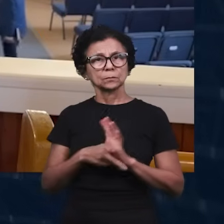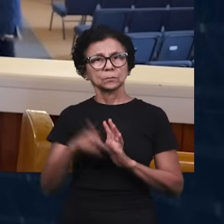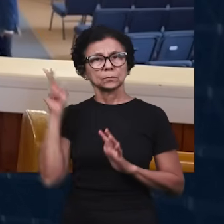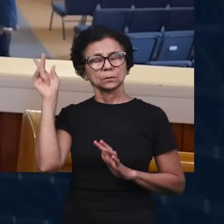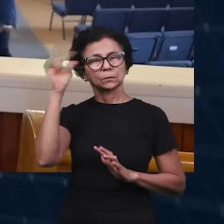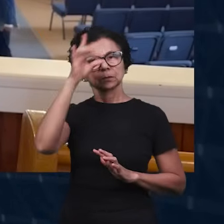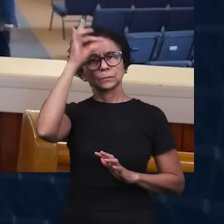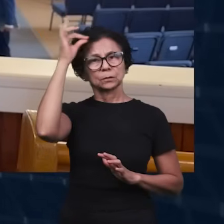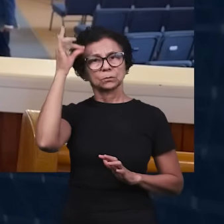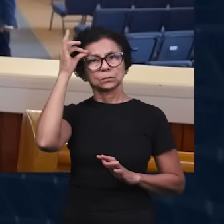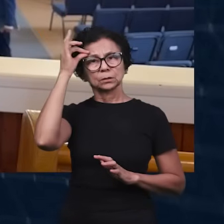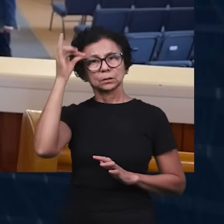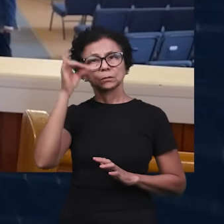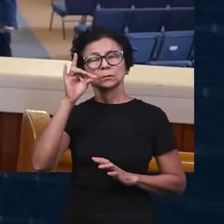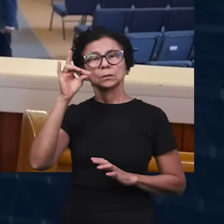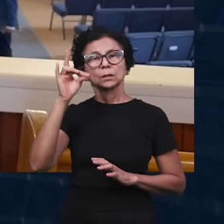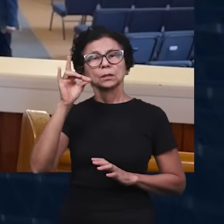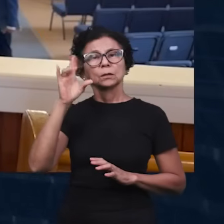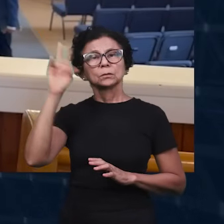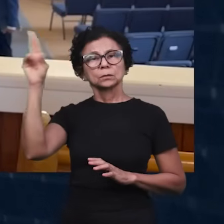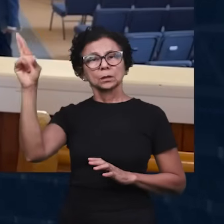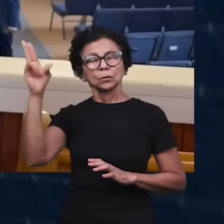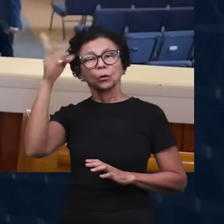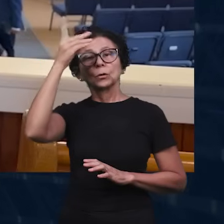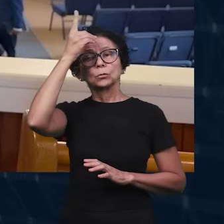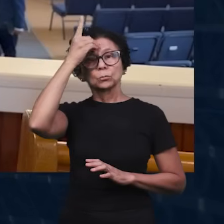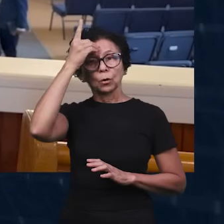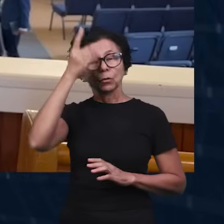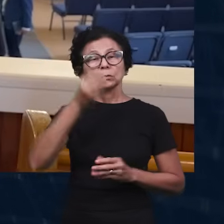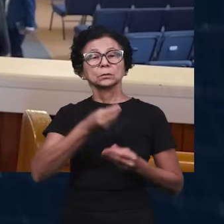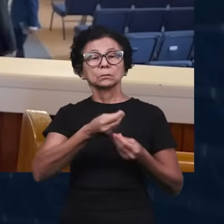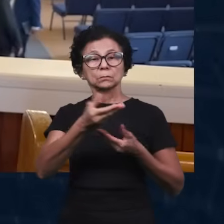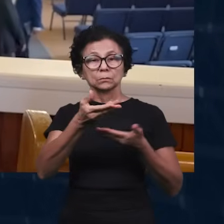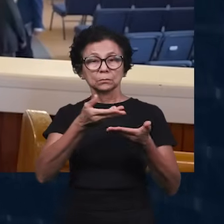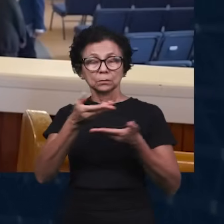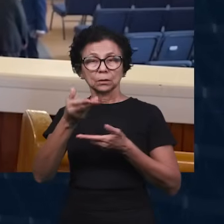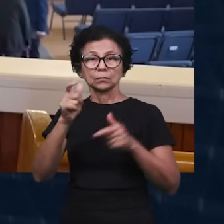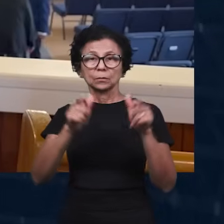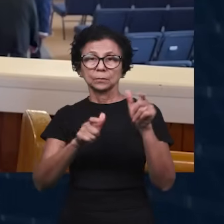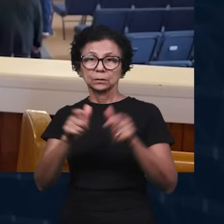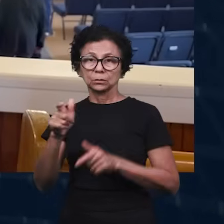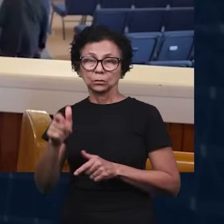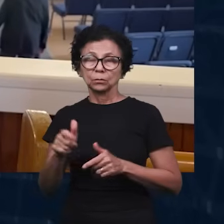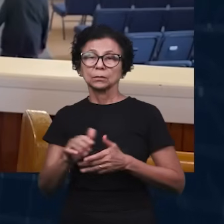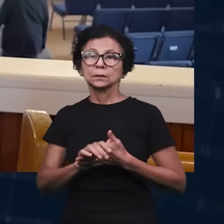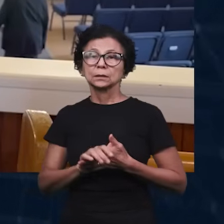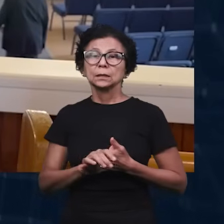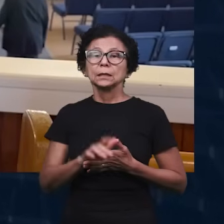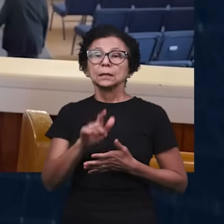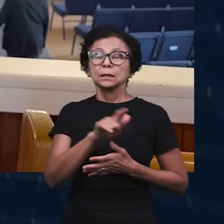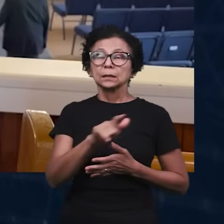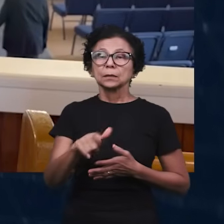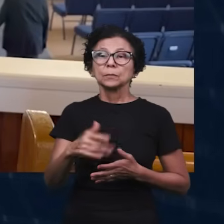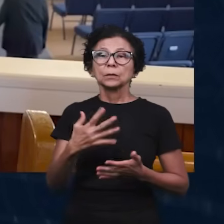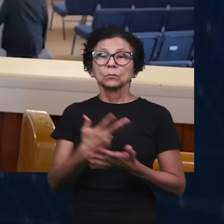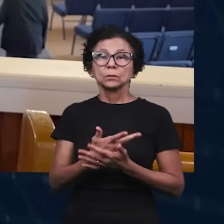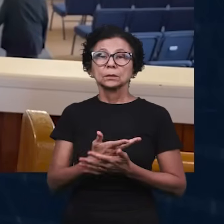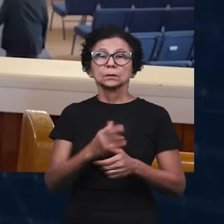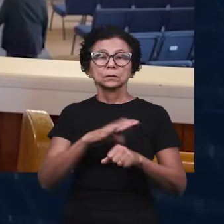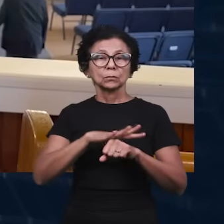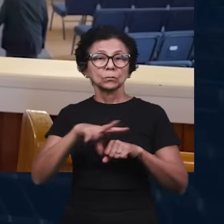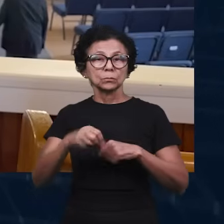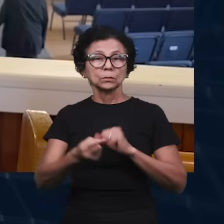Espírito Santo. O Senhor concedeu dons espirituais a muitas pessoas que também receberam oração, curas